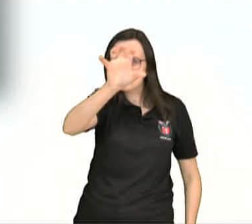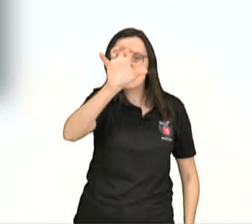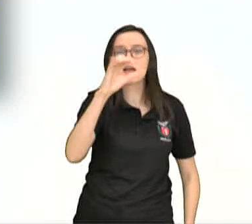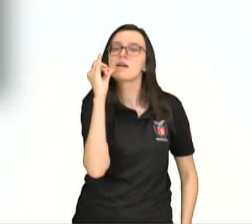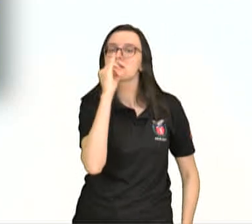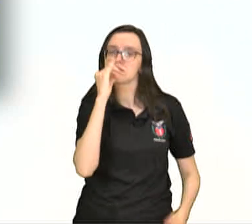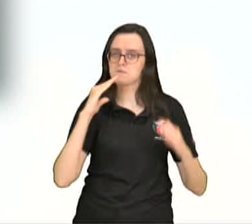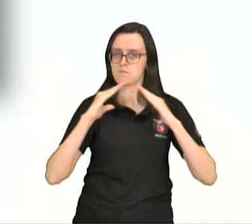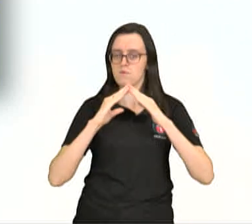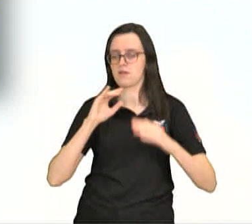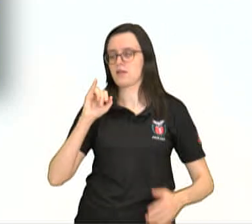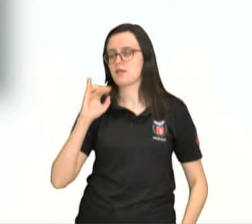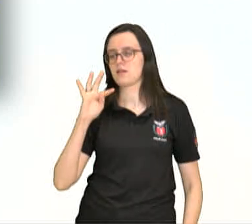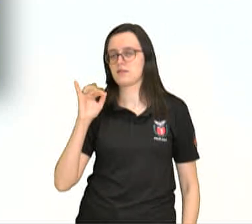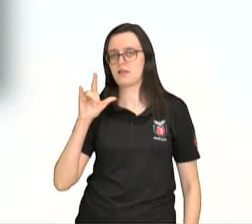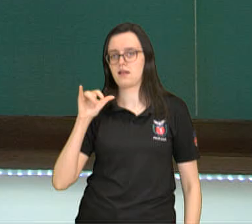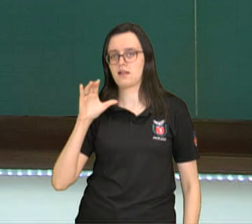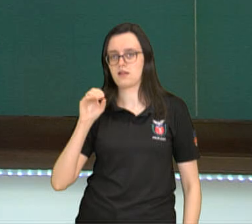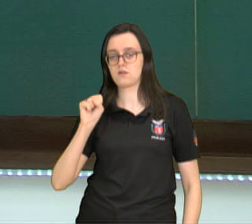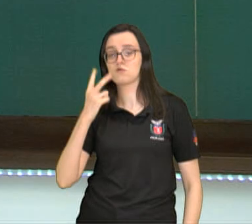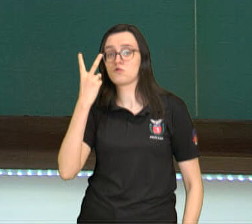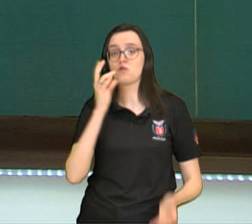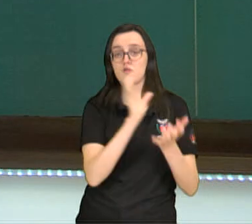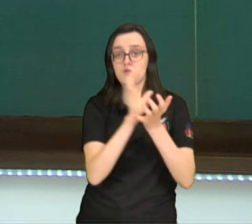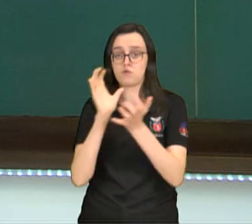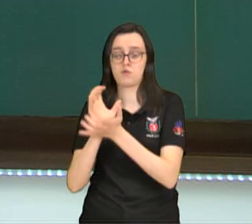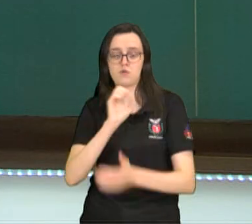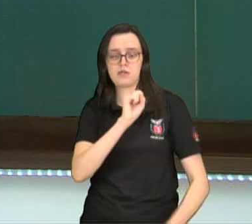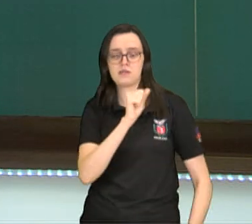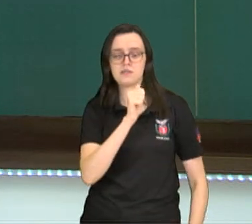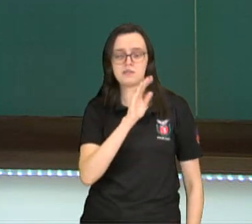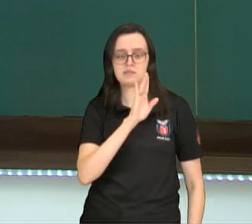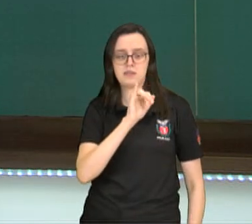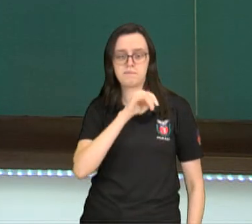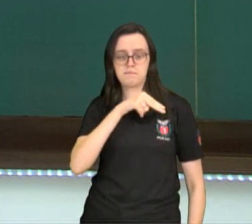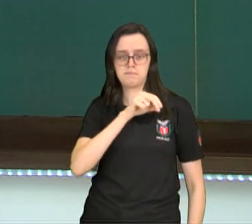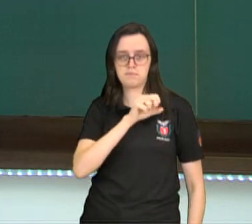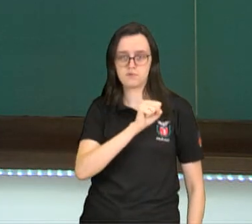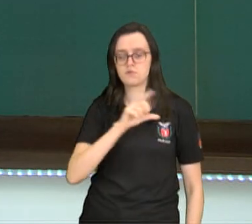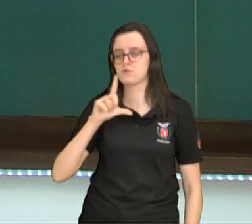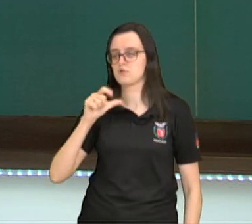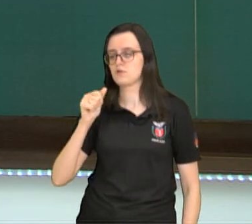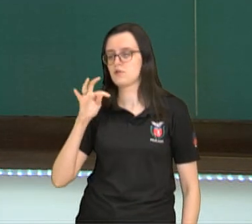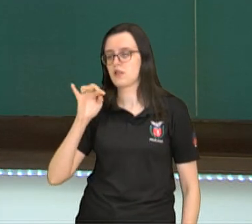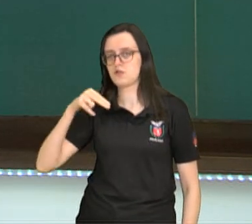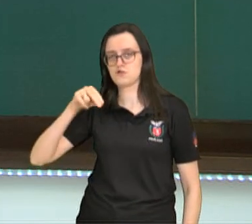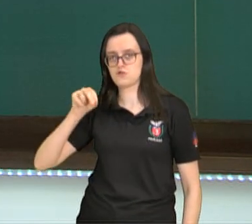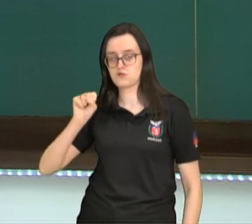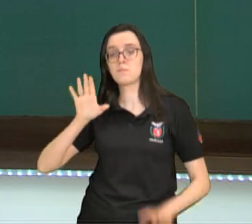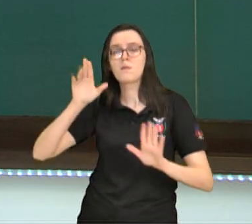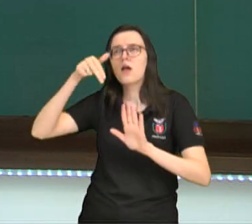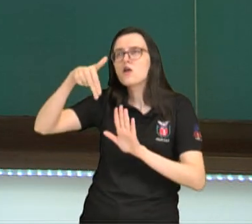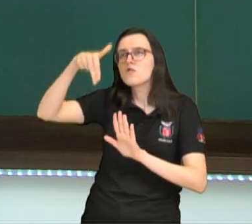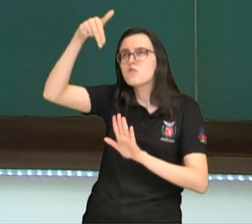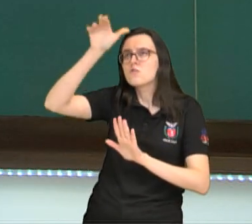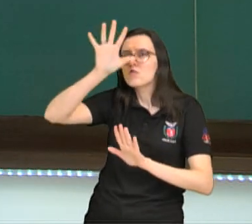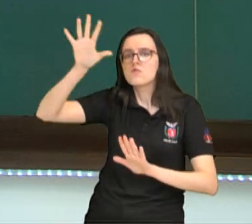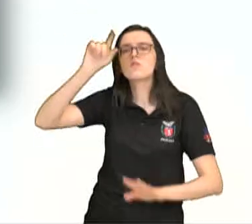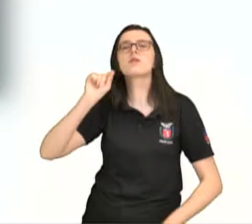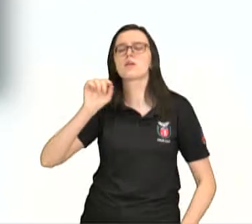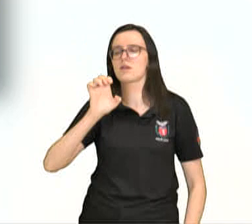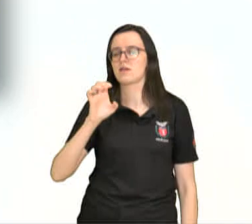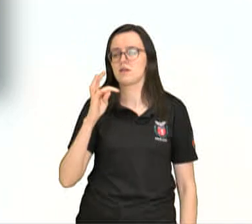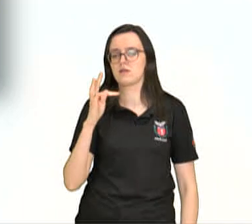Eles são divididos entre sabinos e latinos. E mais ao norte, a gente vai ver os